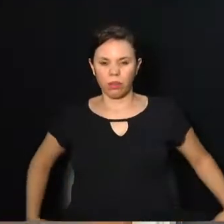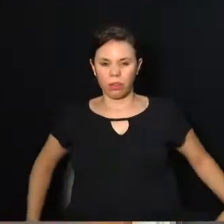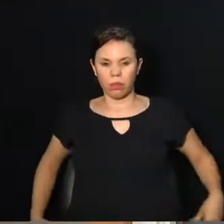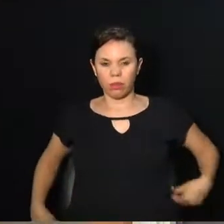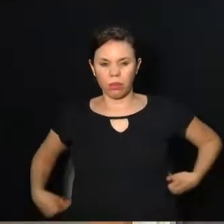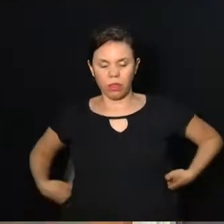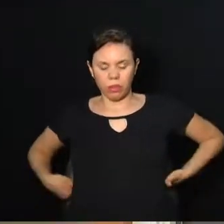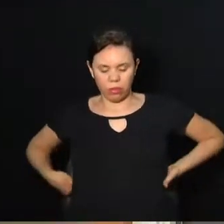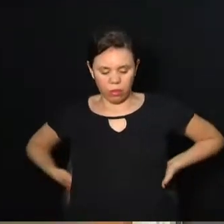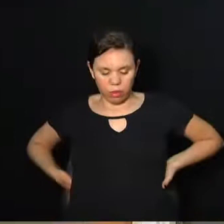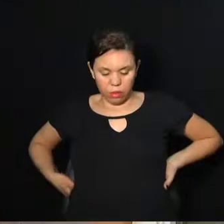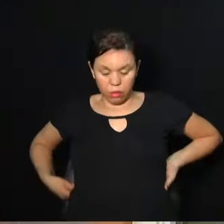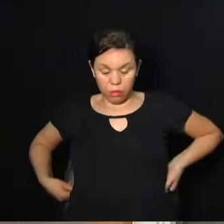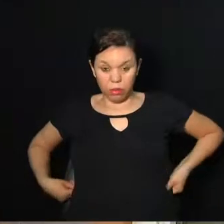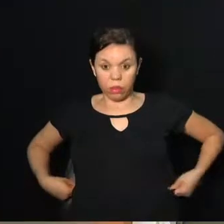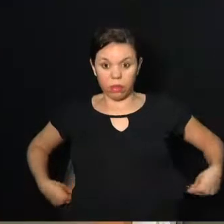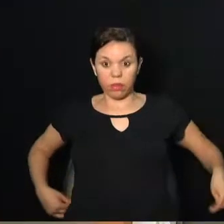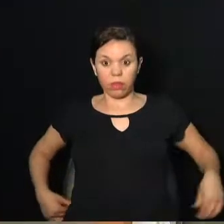Desculpa.